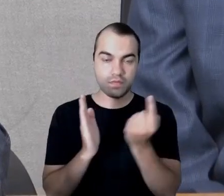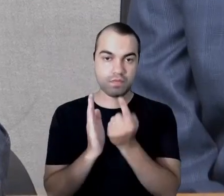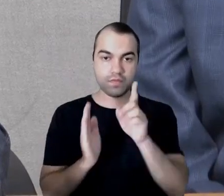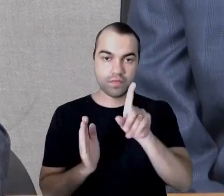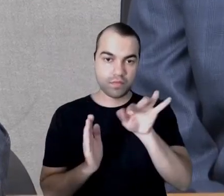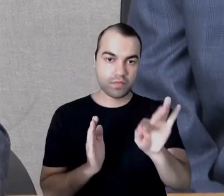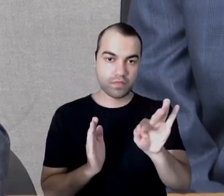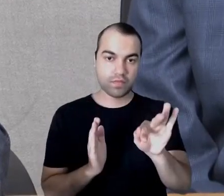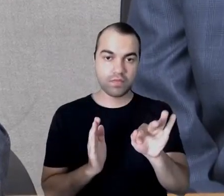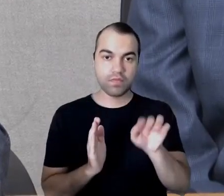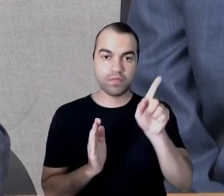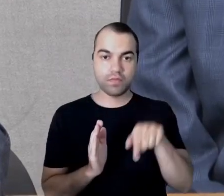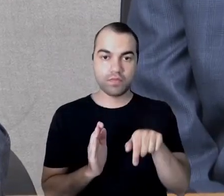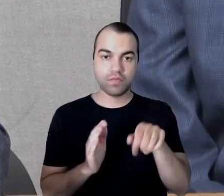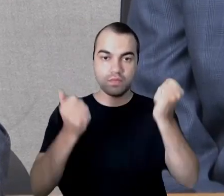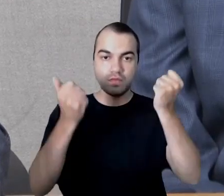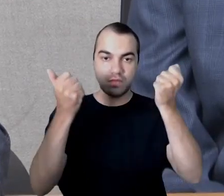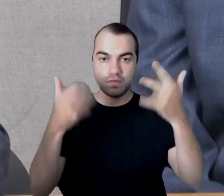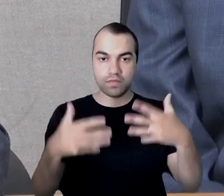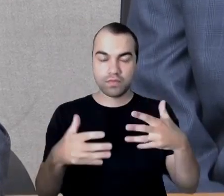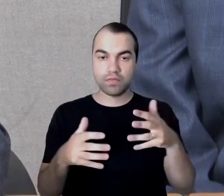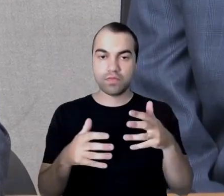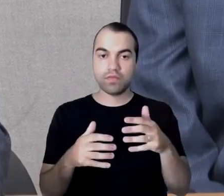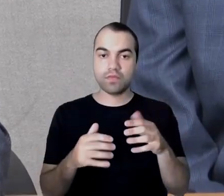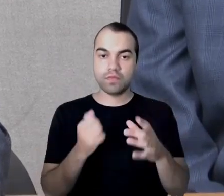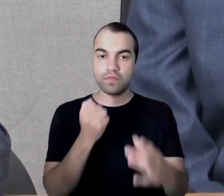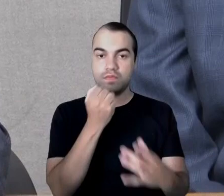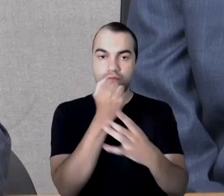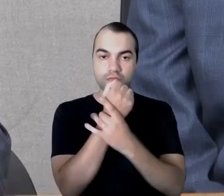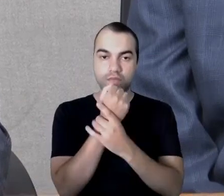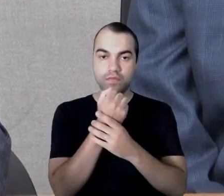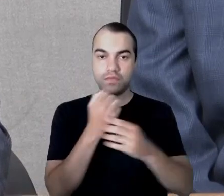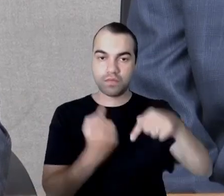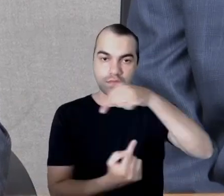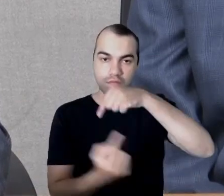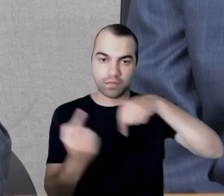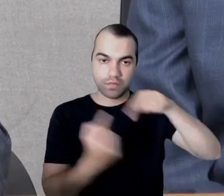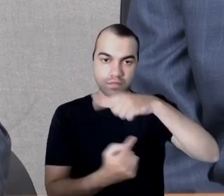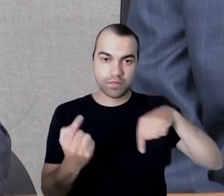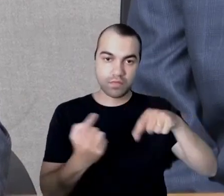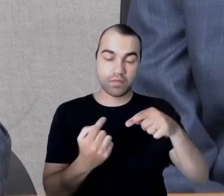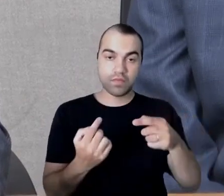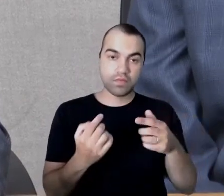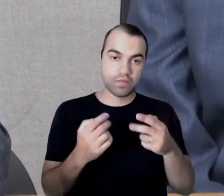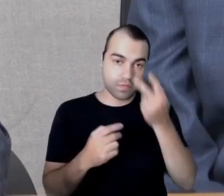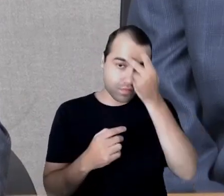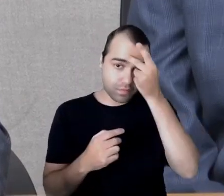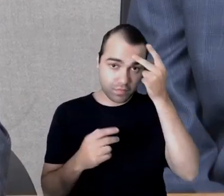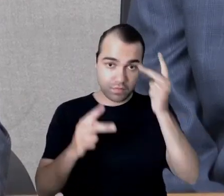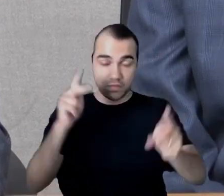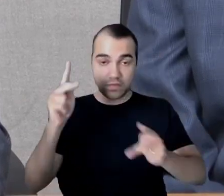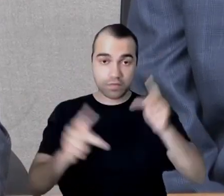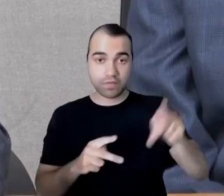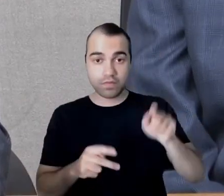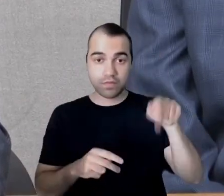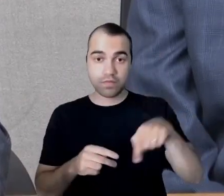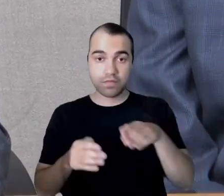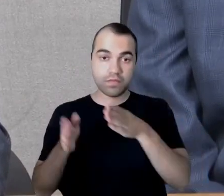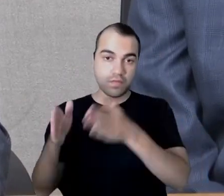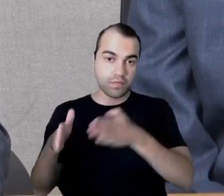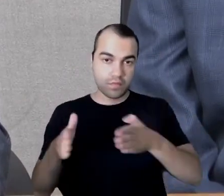é expresso ao afirmar que a garantia de Participação Popular se resume às abra aspas fases de elaboração